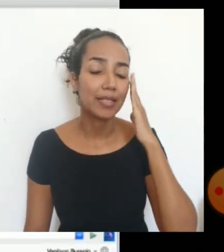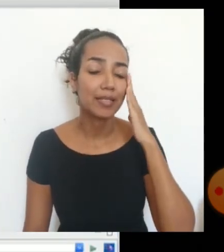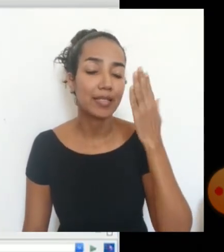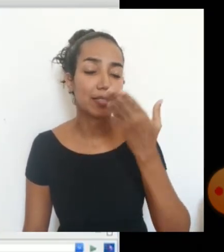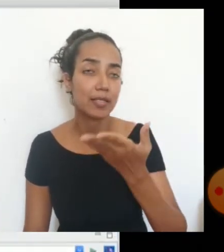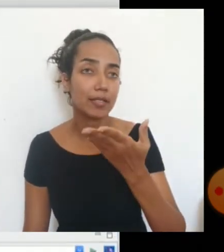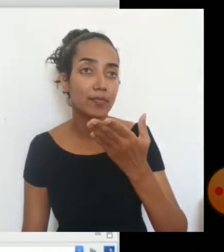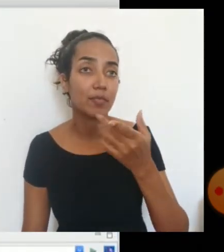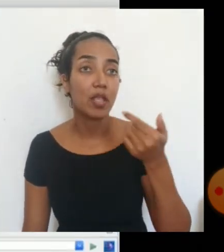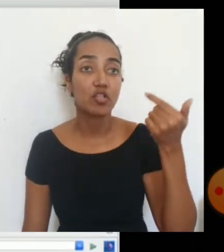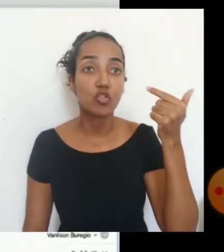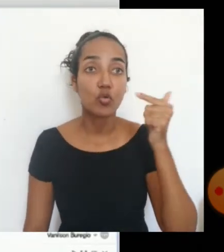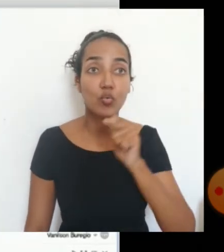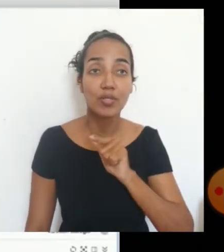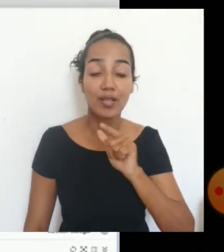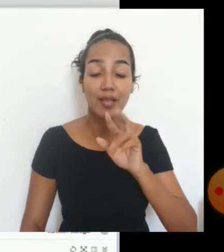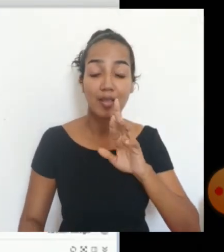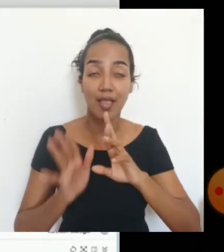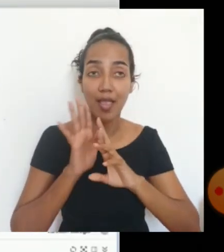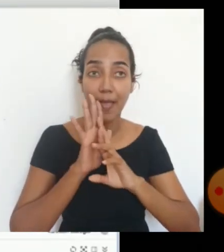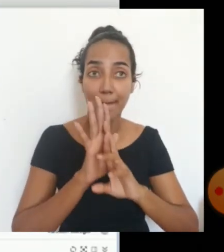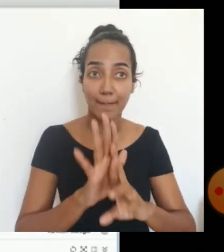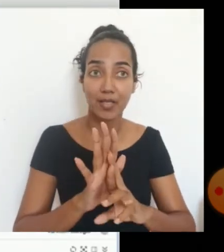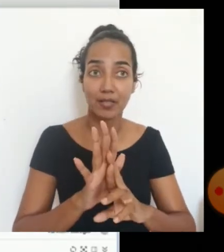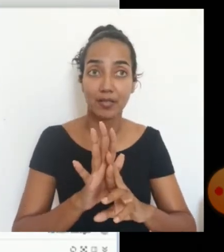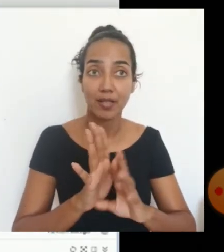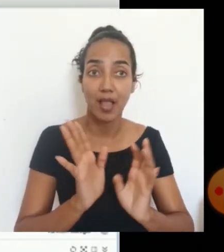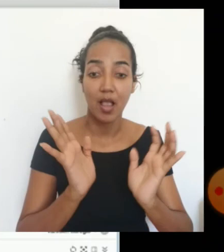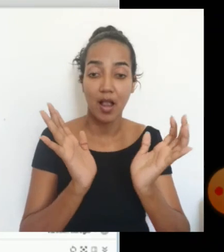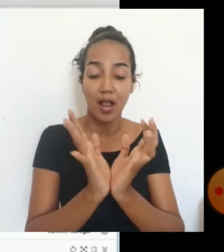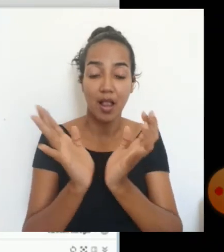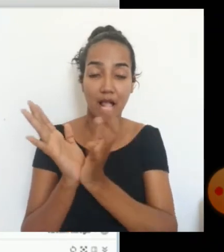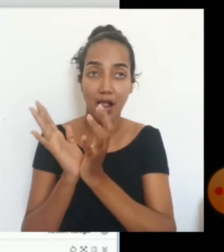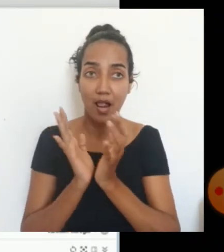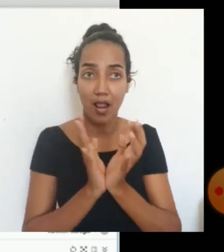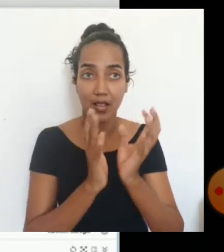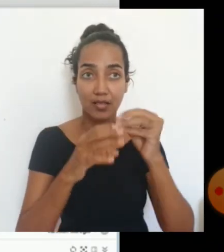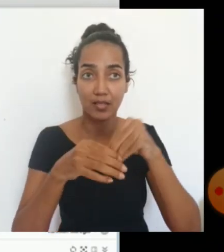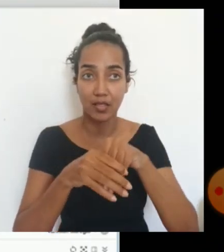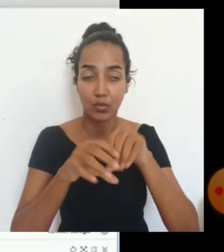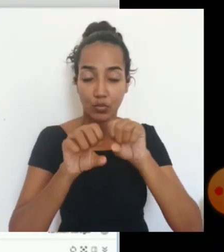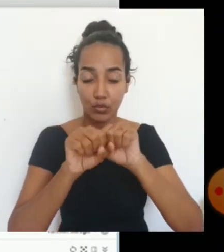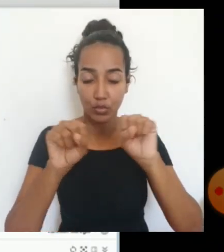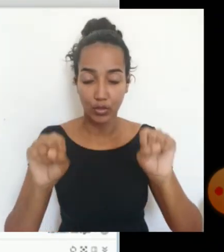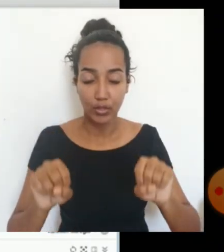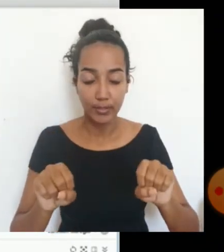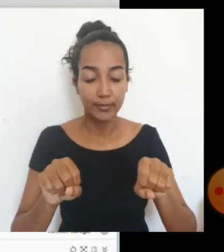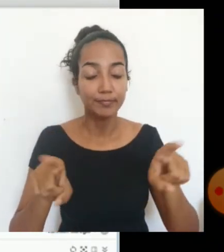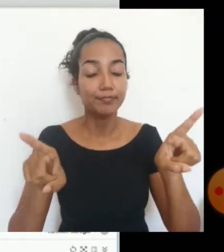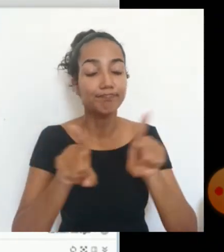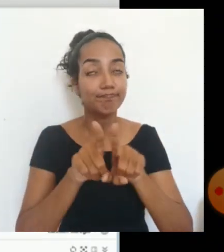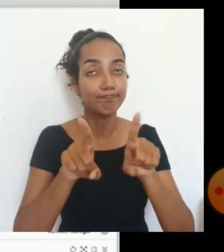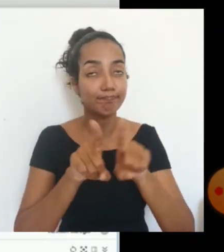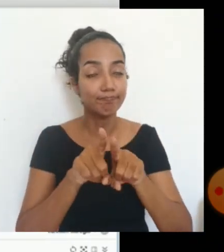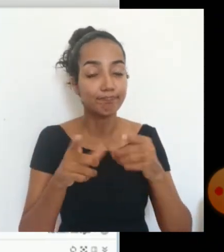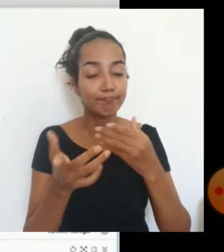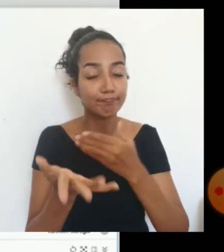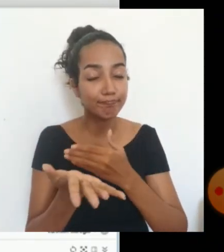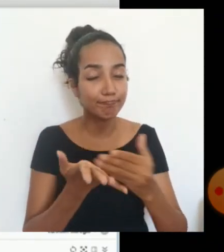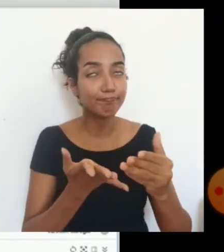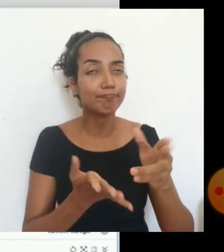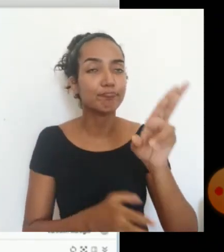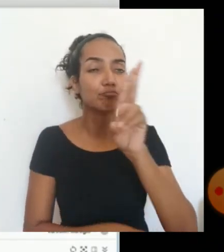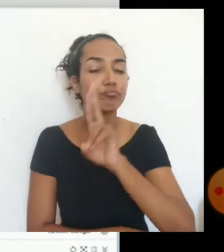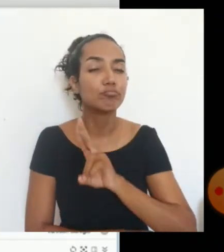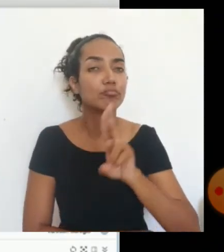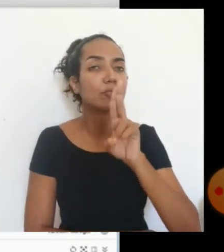também a gente já começa a implementar, entender o diagrama, a especificação do diagrama UML e a implementar em